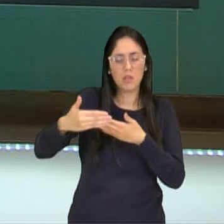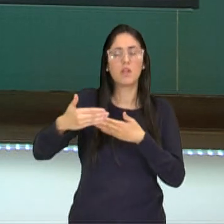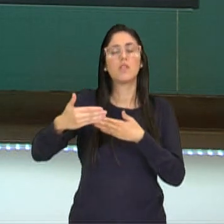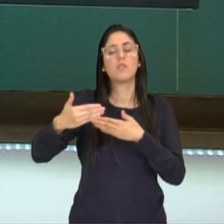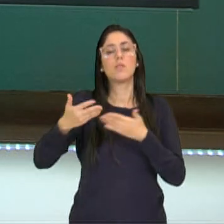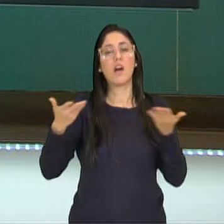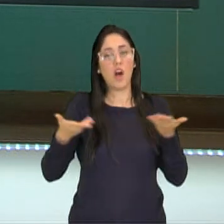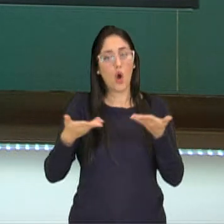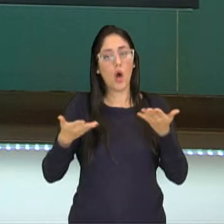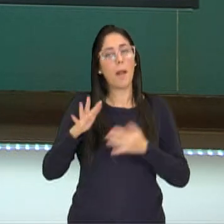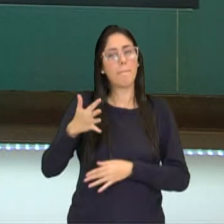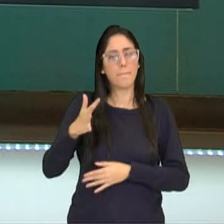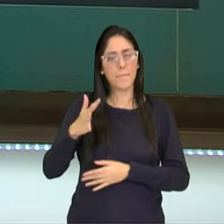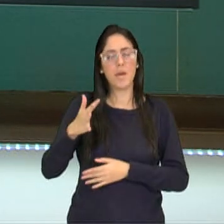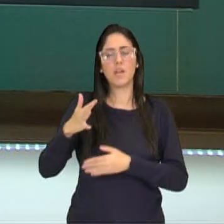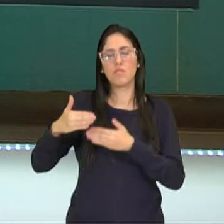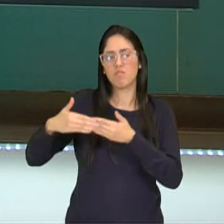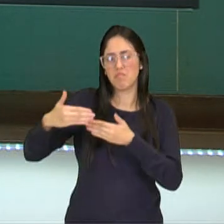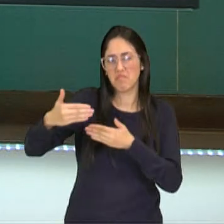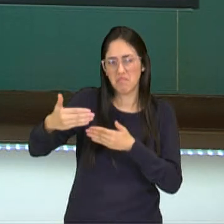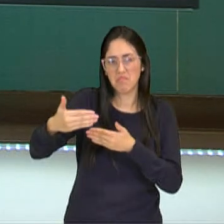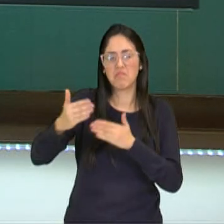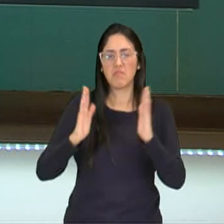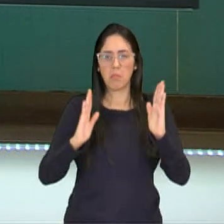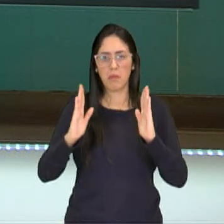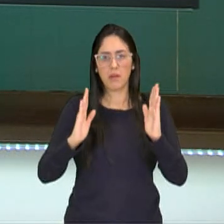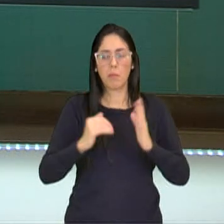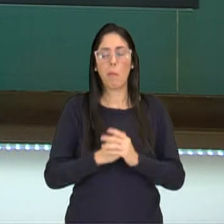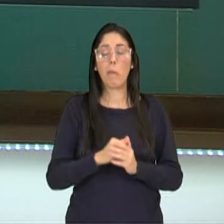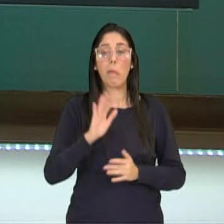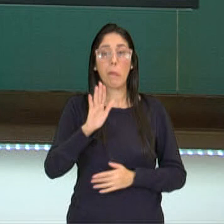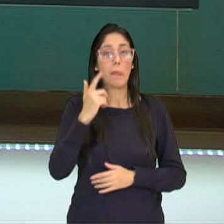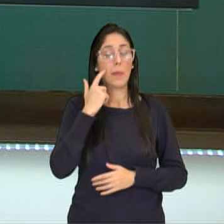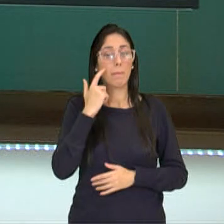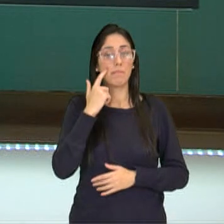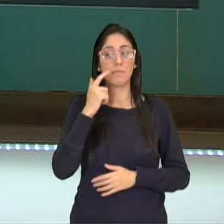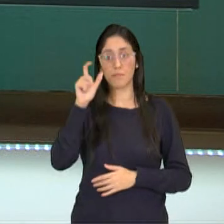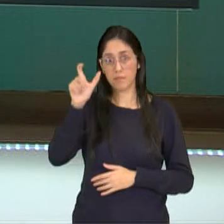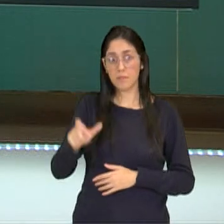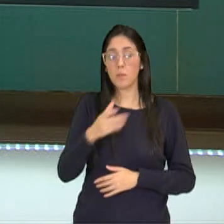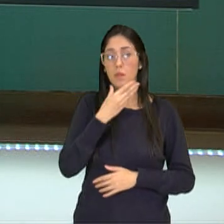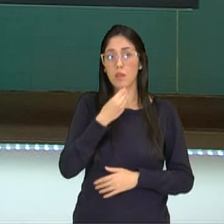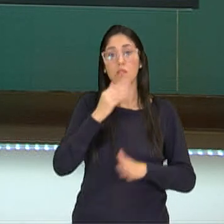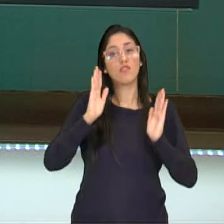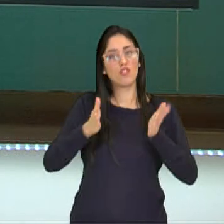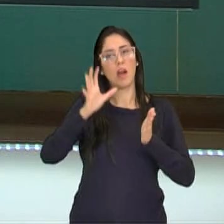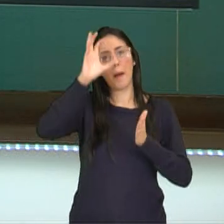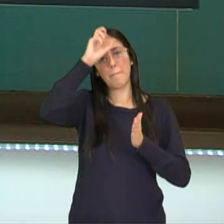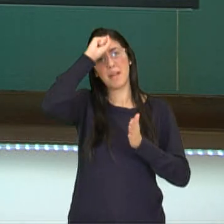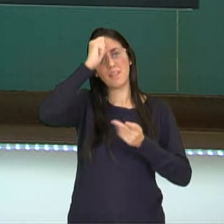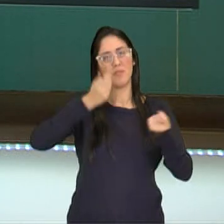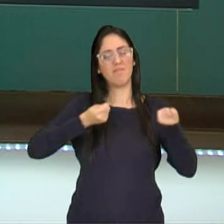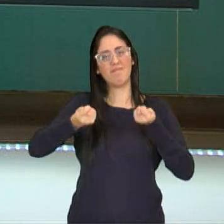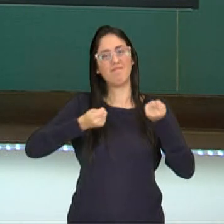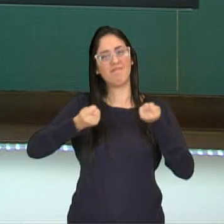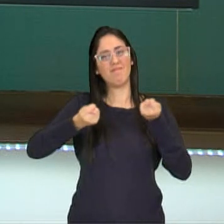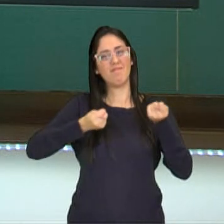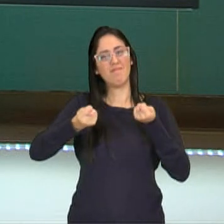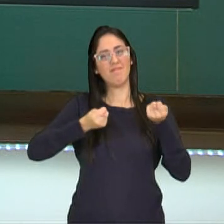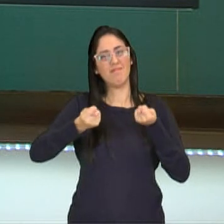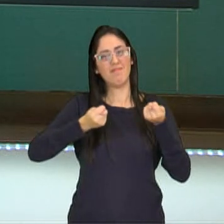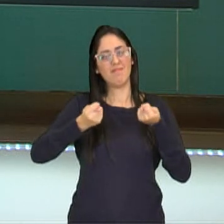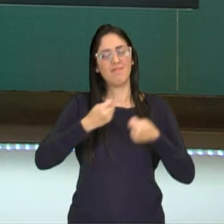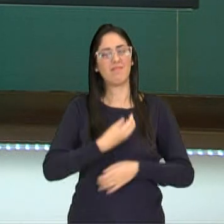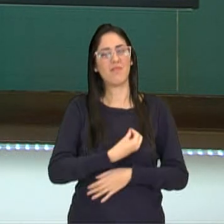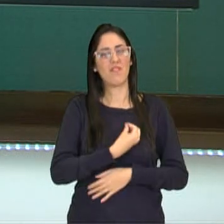tem. Então, nessa situação aqui, nós vemos que o Marcelo já aprendeu a controlar financeiramente a